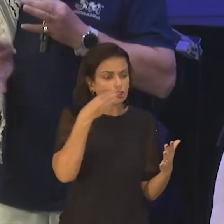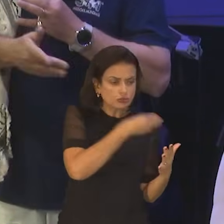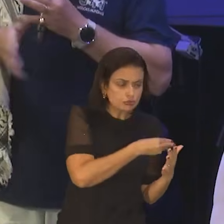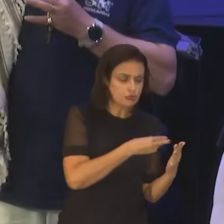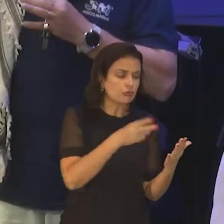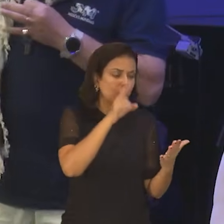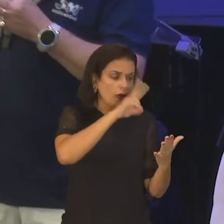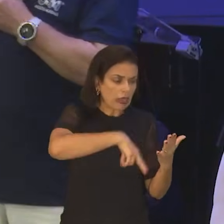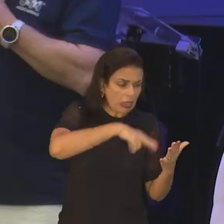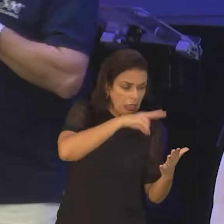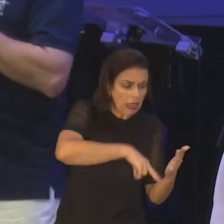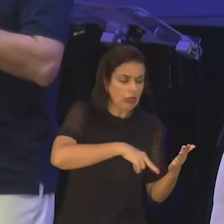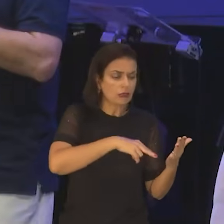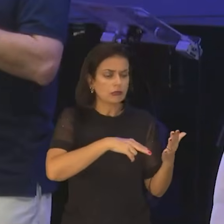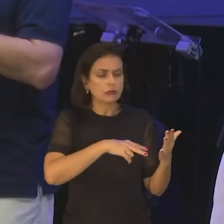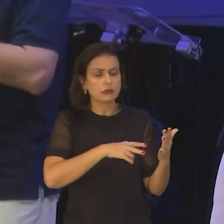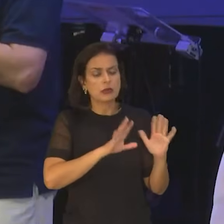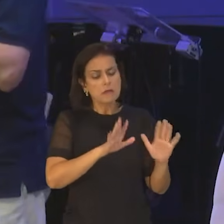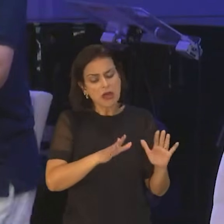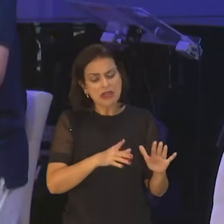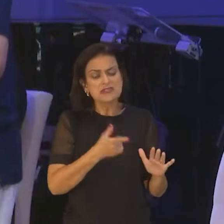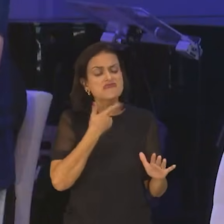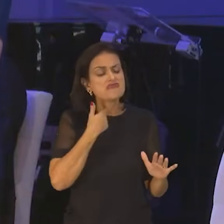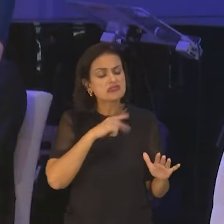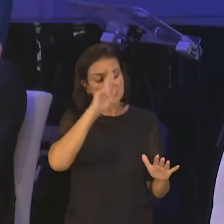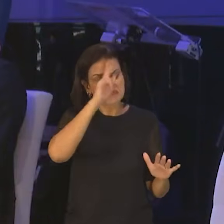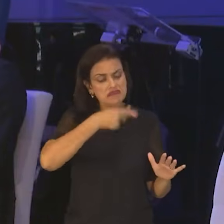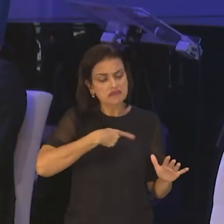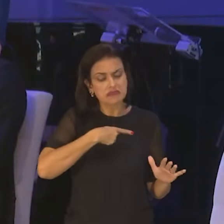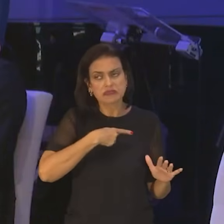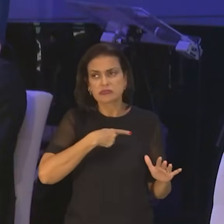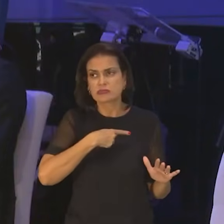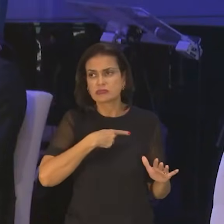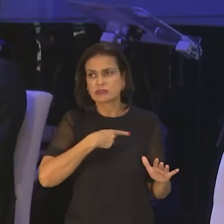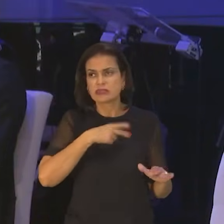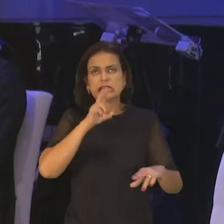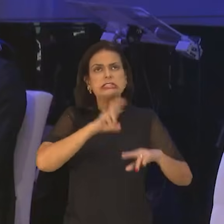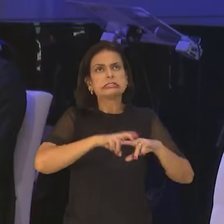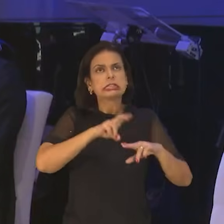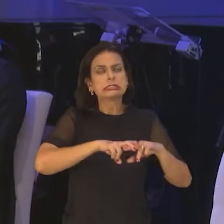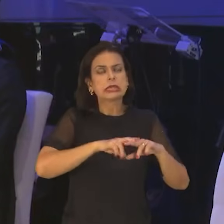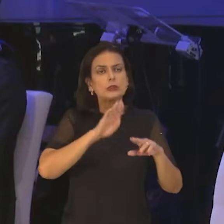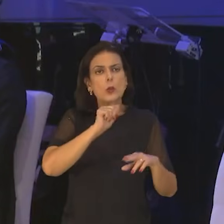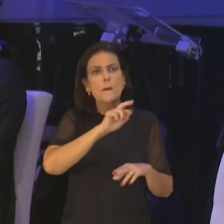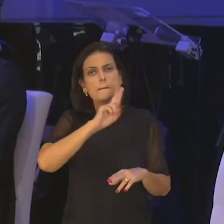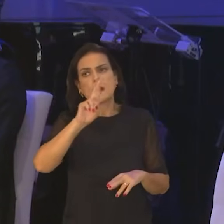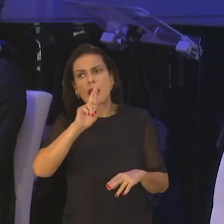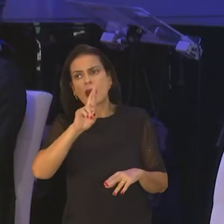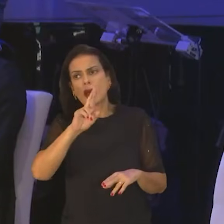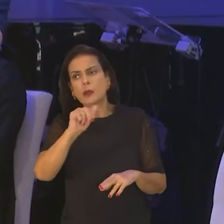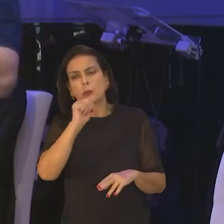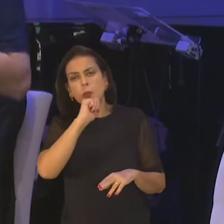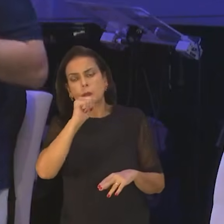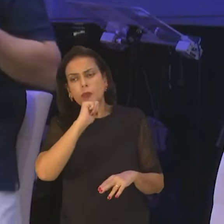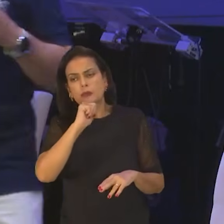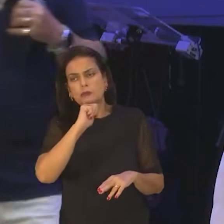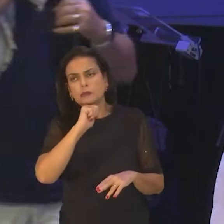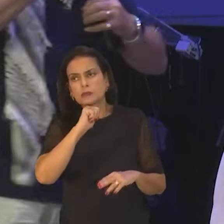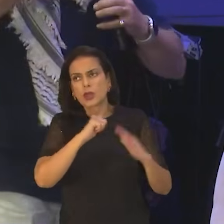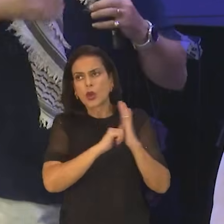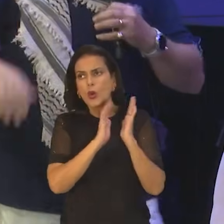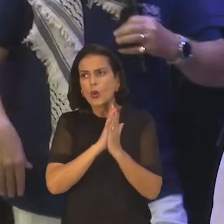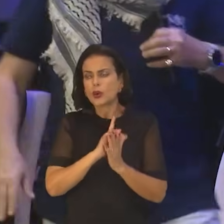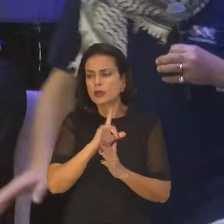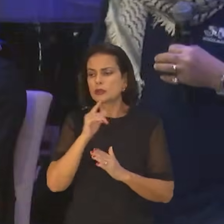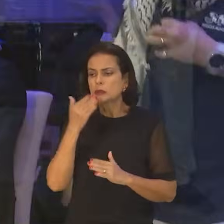faço minha parte da vida. Você vê uma pessoa sentada num bar bebendo, e de repente... Toca aí o sino para orar, levanta,